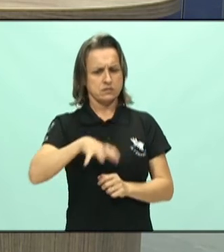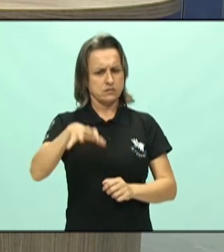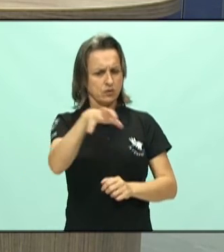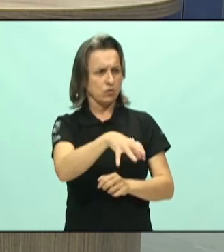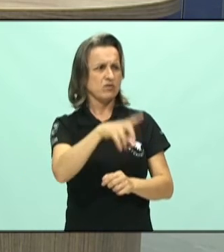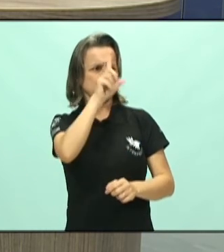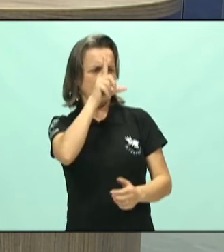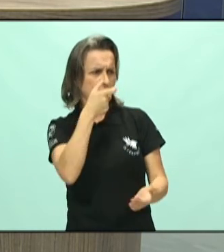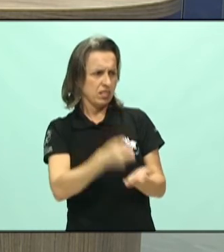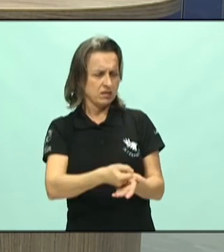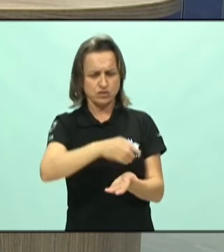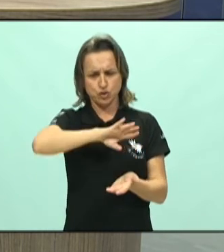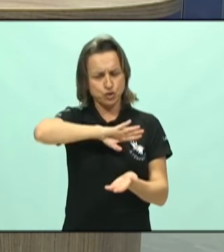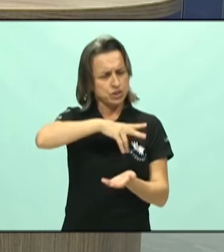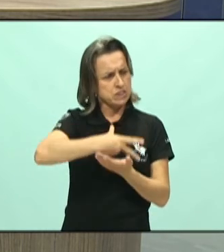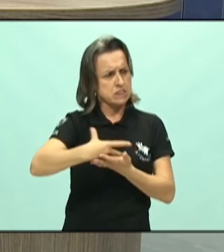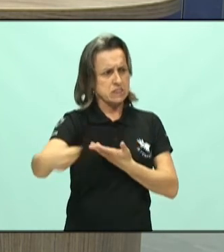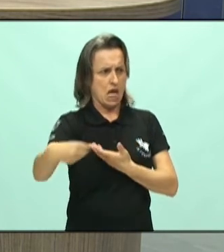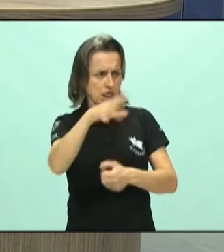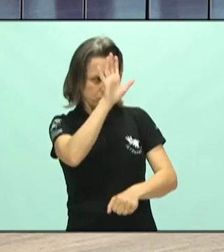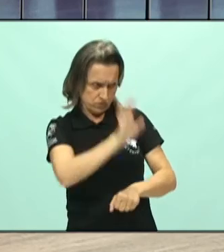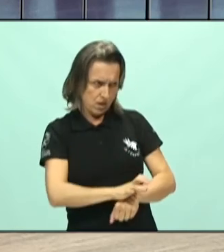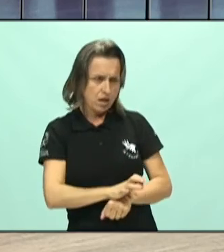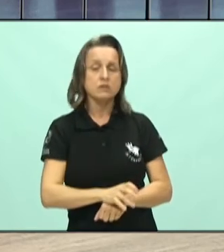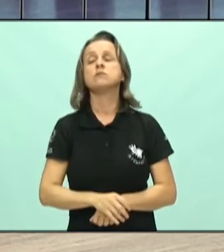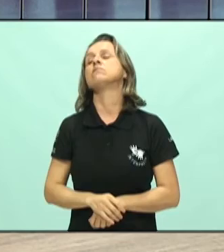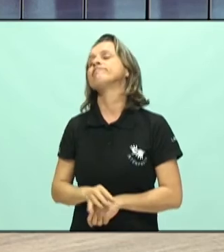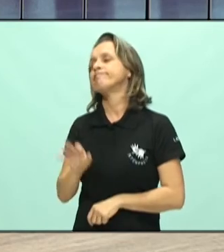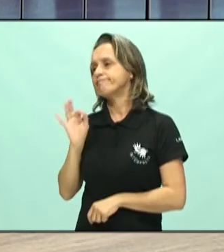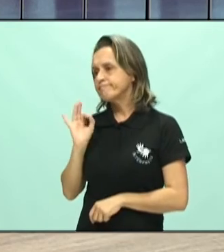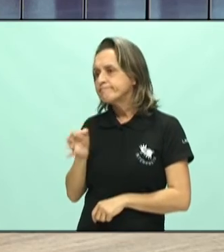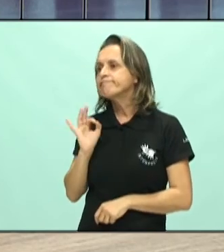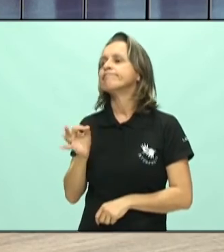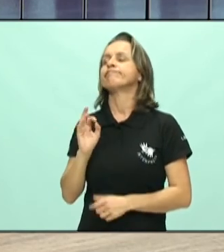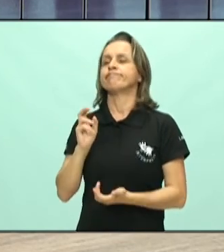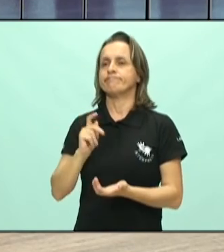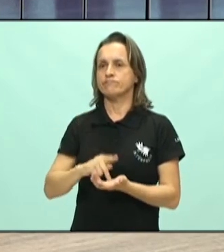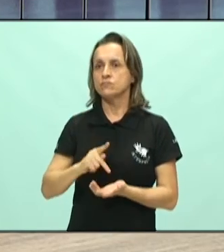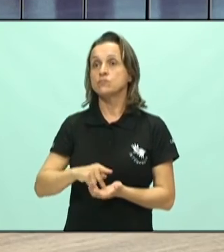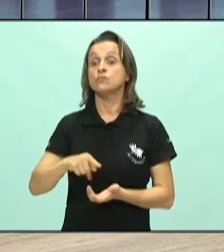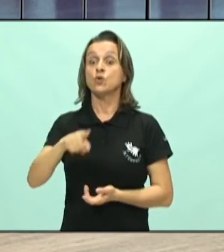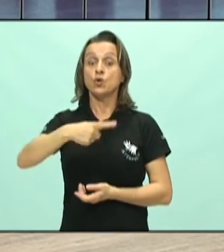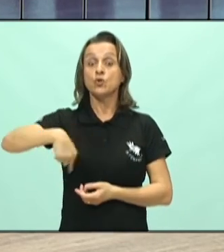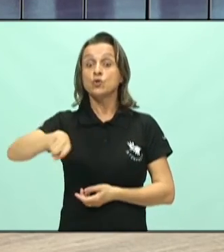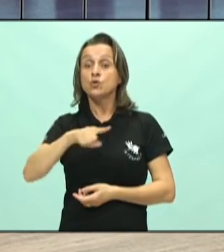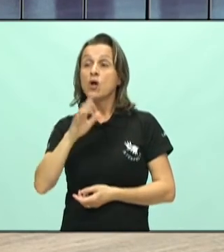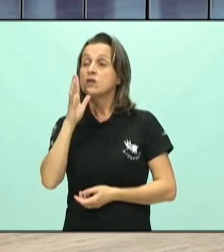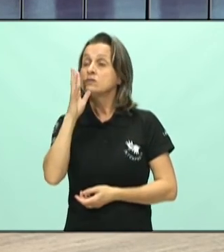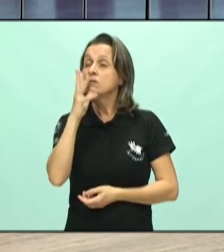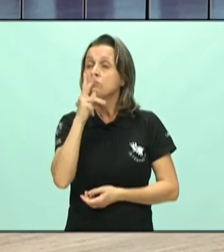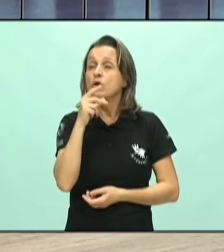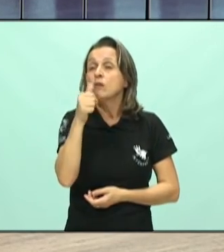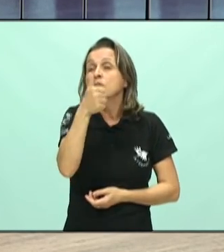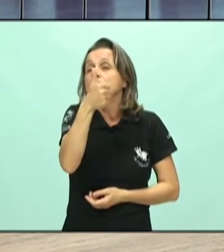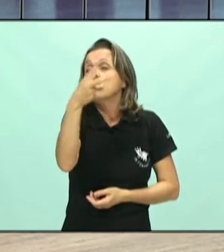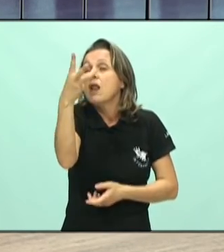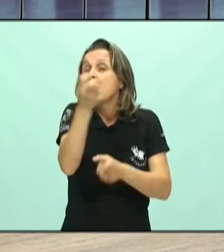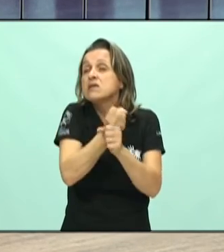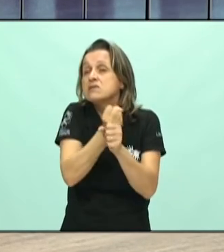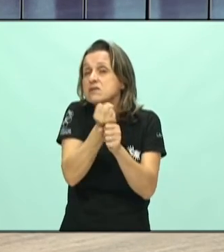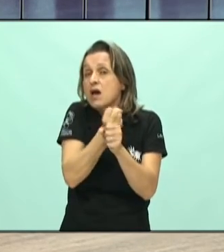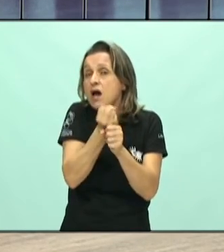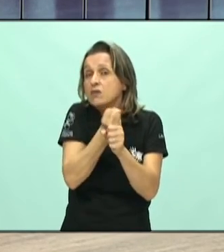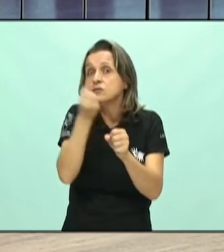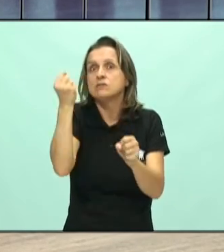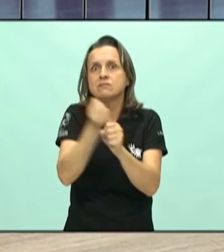realizar as atividades em outros. Com certeza. O que nós demoramos, o que nós levamos 13 anos para construir pode